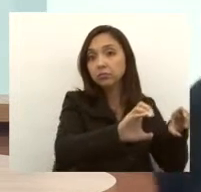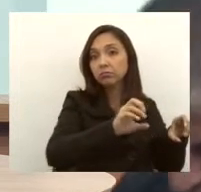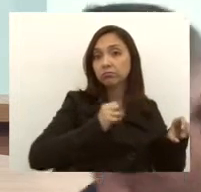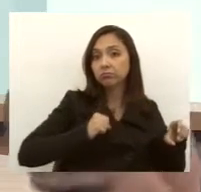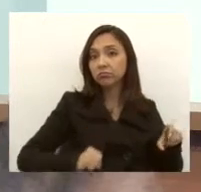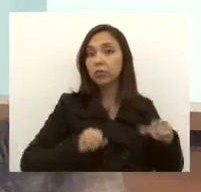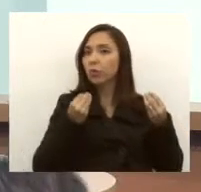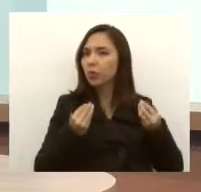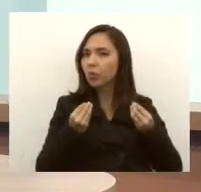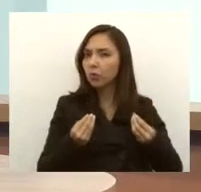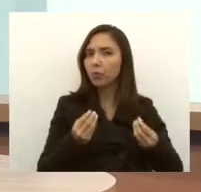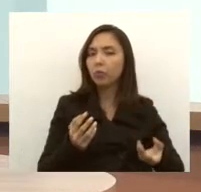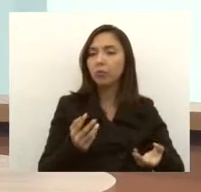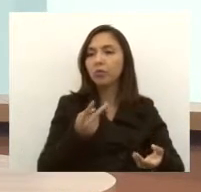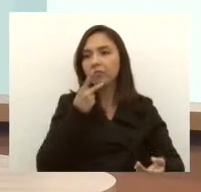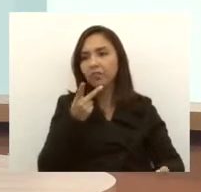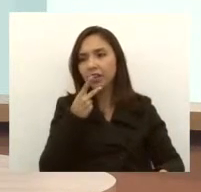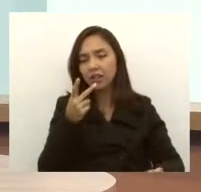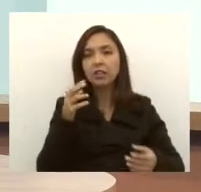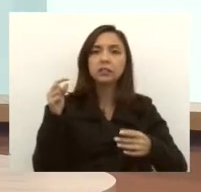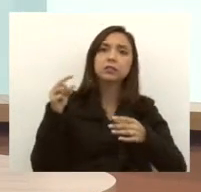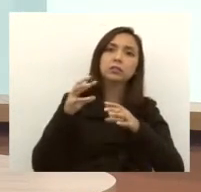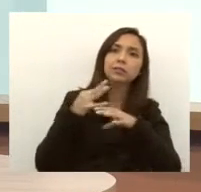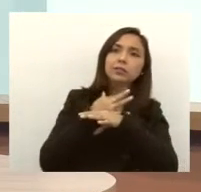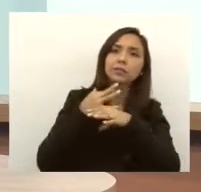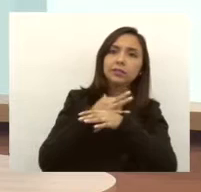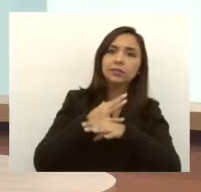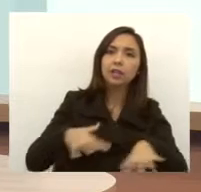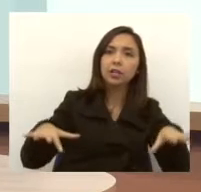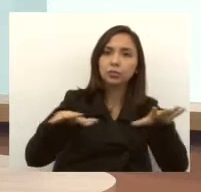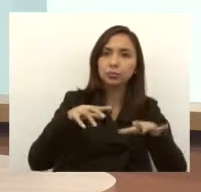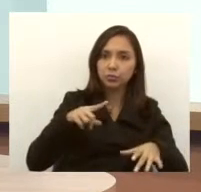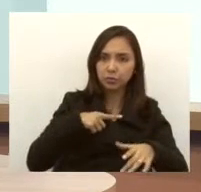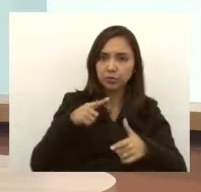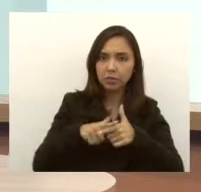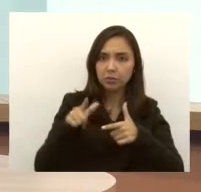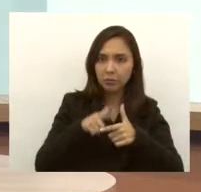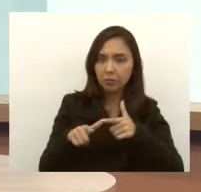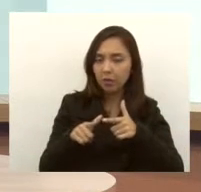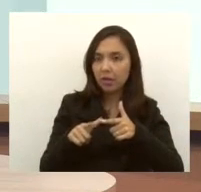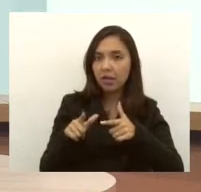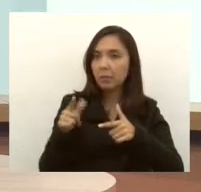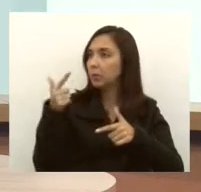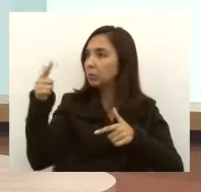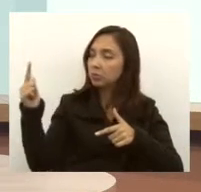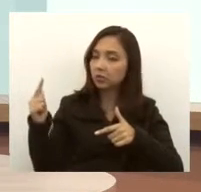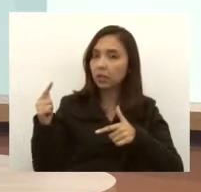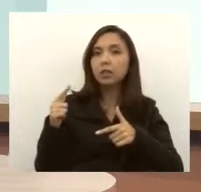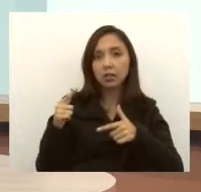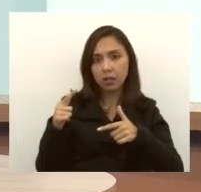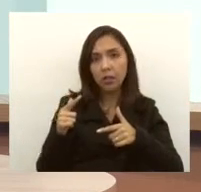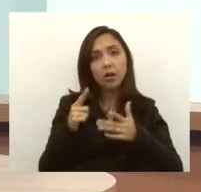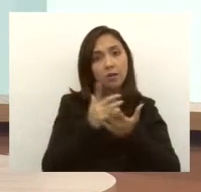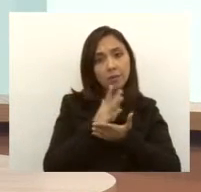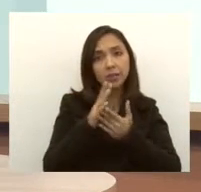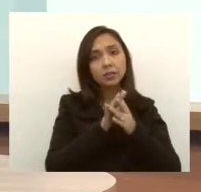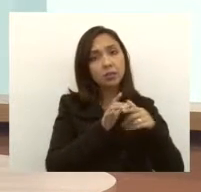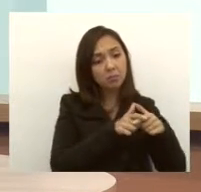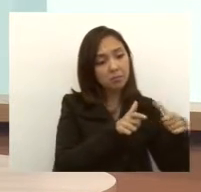básico? Falar que a cidade inteira carece disso, não. Mas grande parte ainda